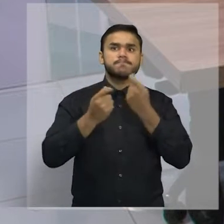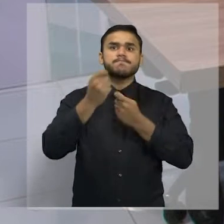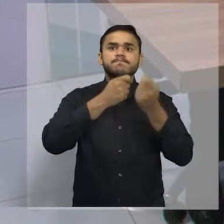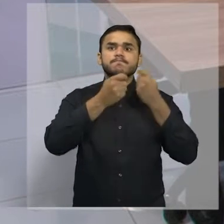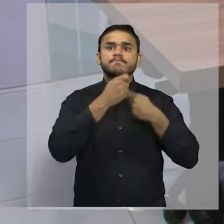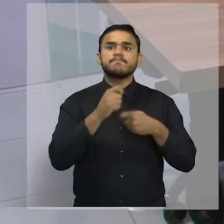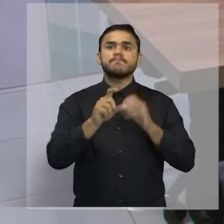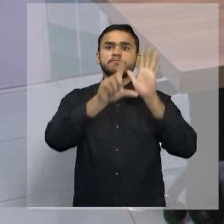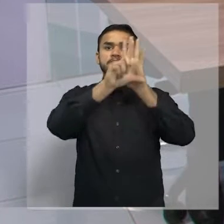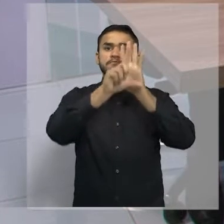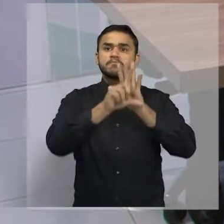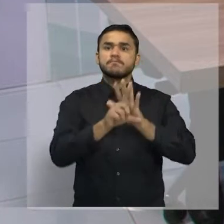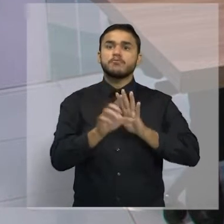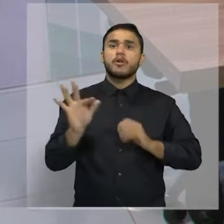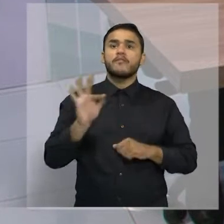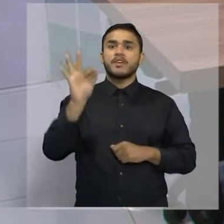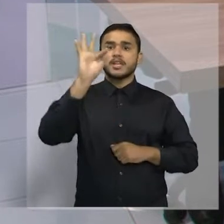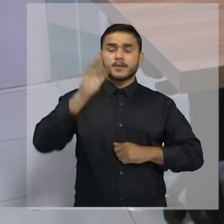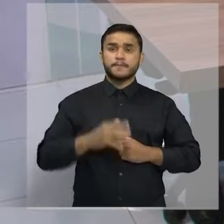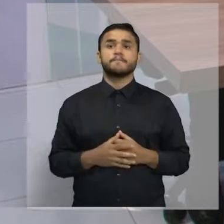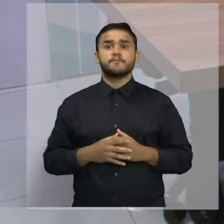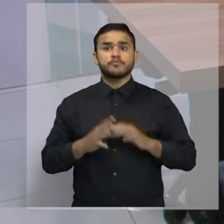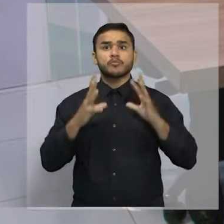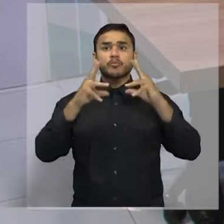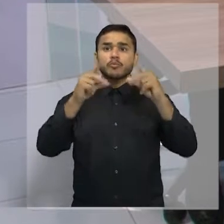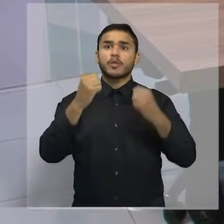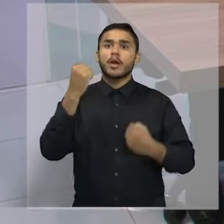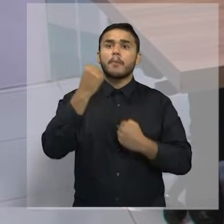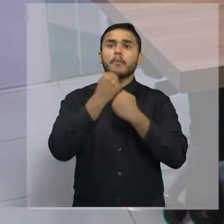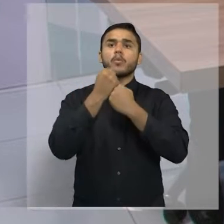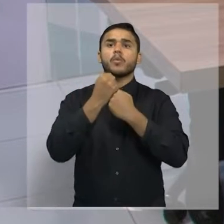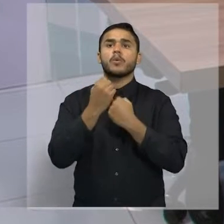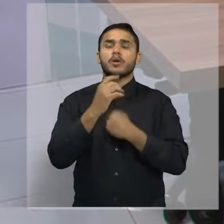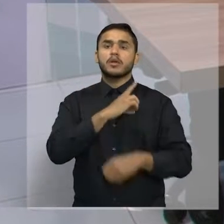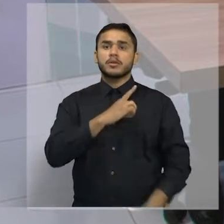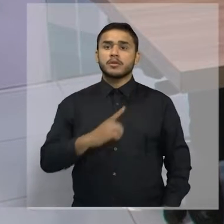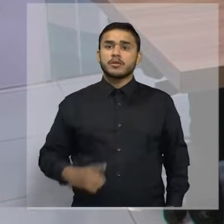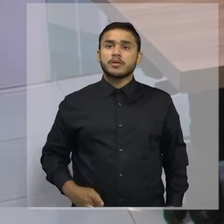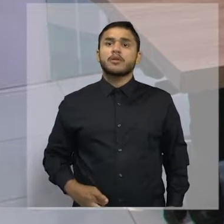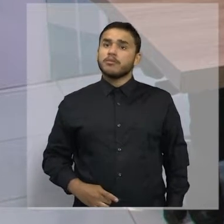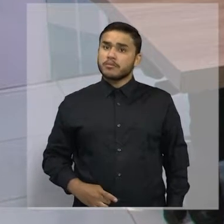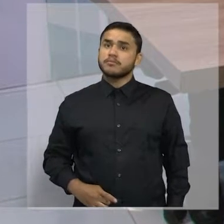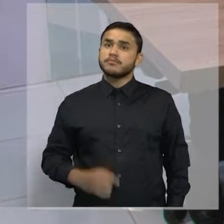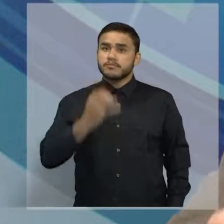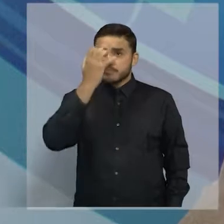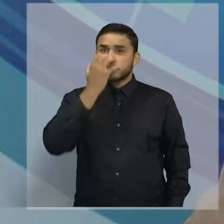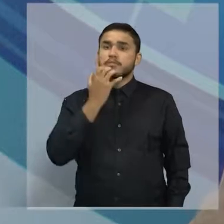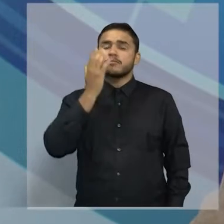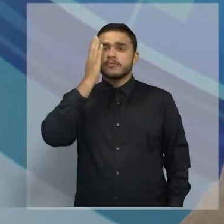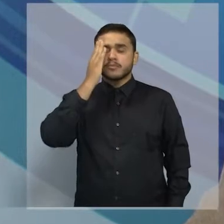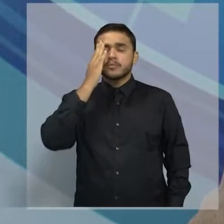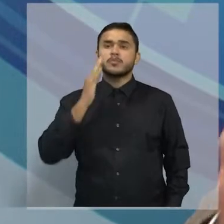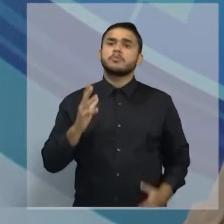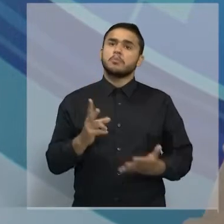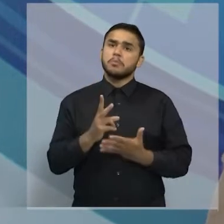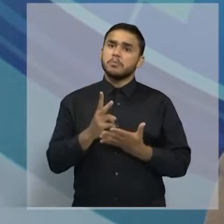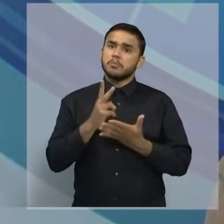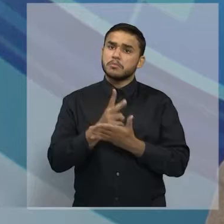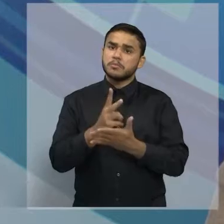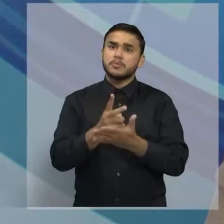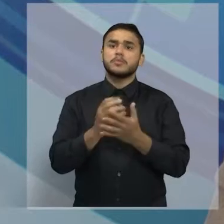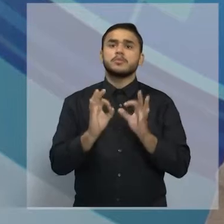na legislação federal, né, esse apoio aos deputados para que eles votem de maneira